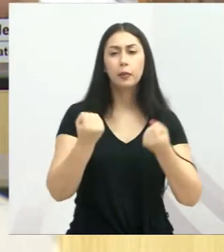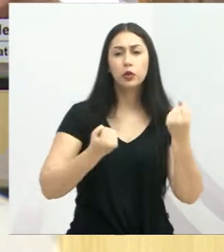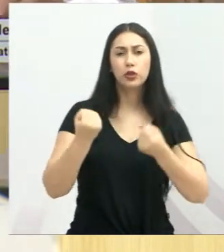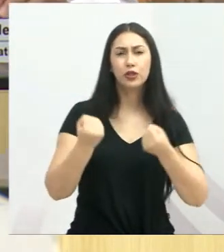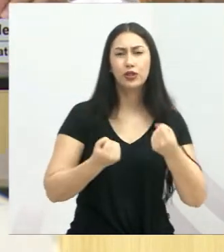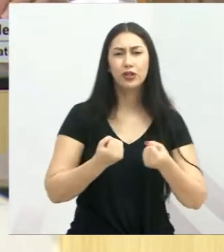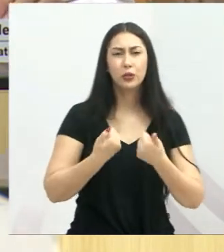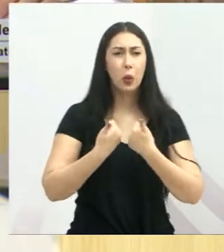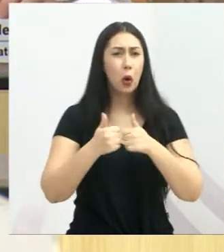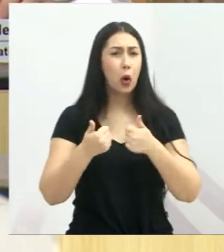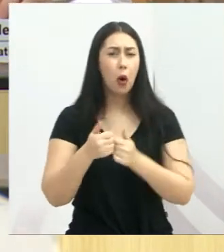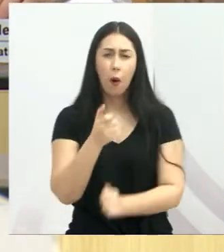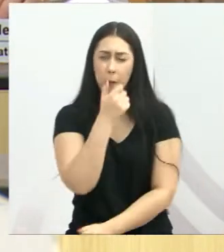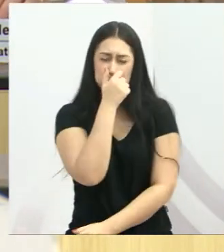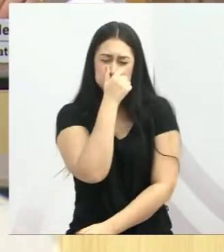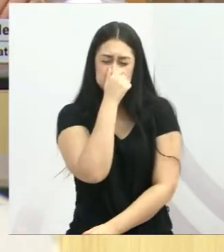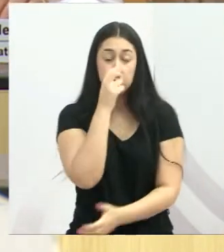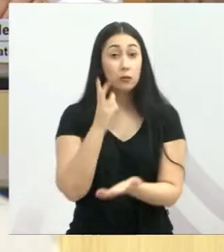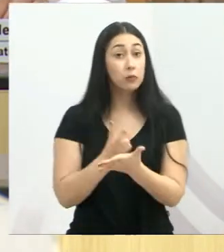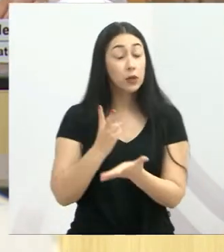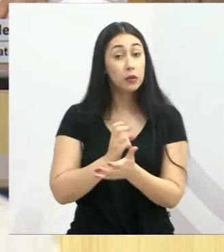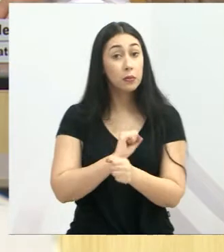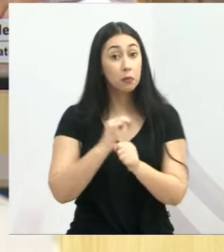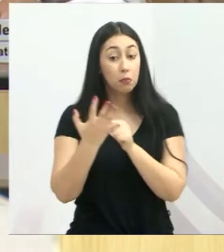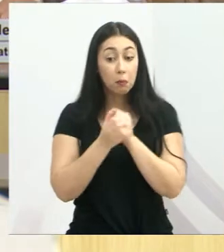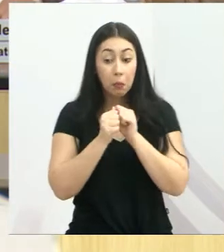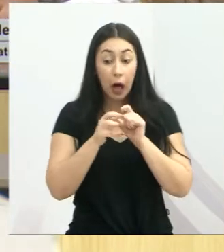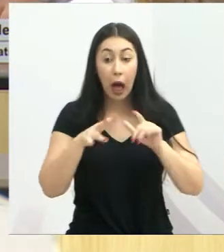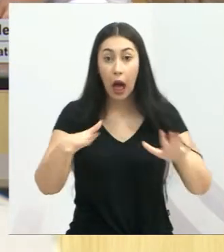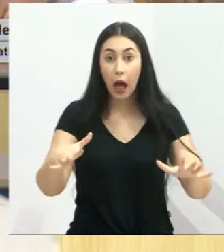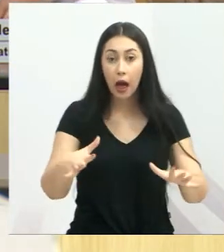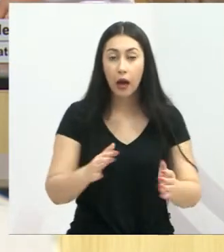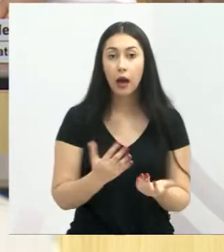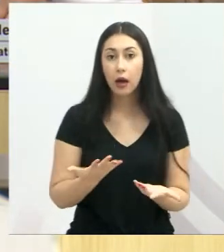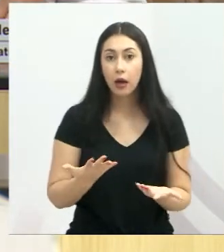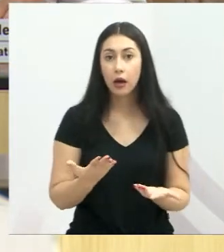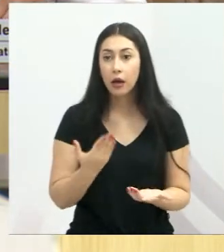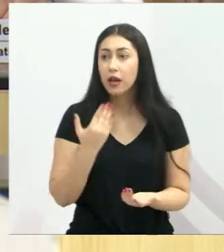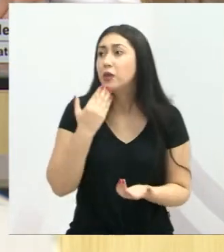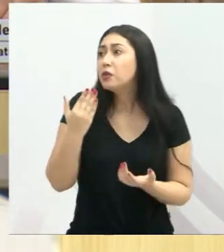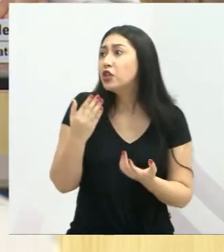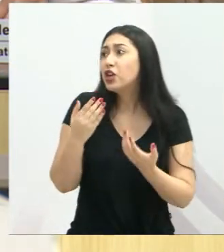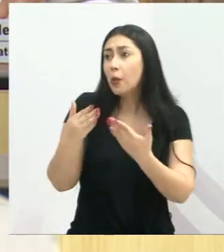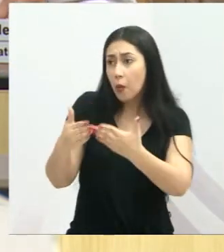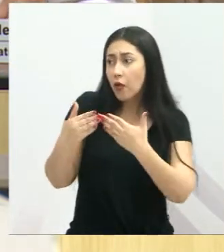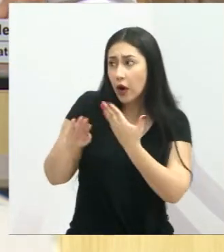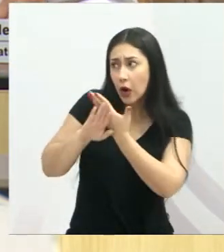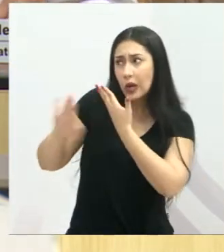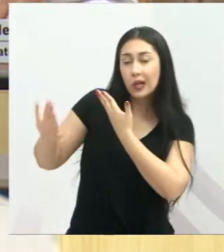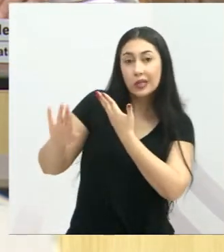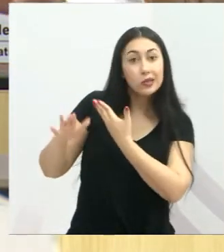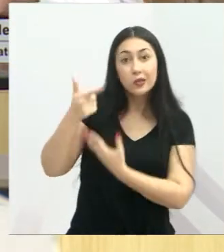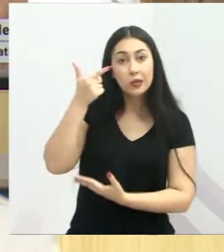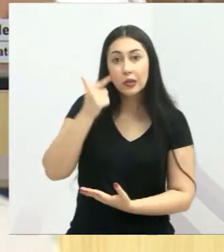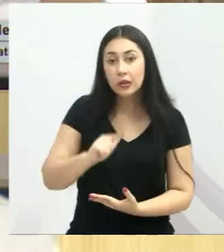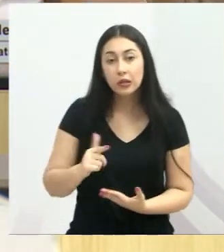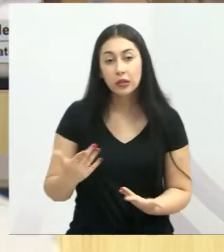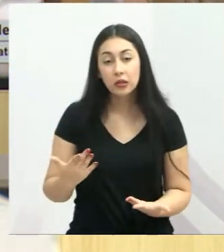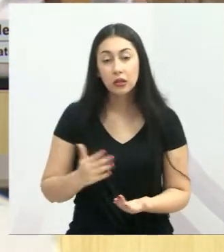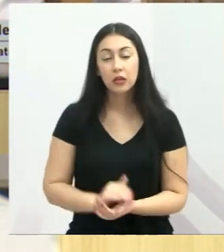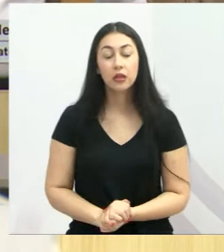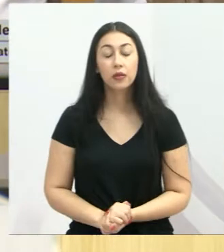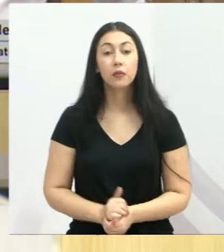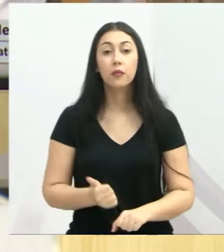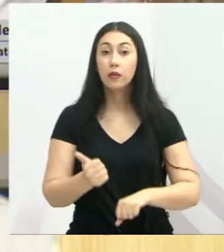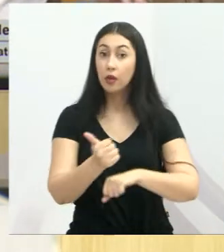lotados, mesmo em plena pandemia, não tendo como exigir um mínimo de distanciamento necessário. A profissão,